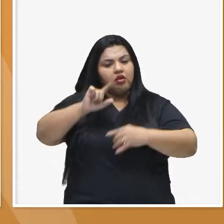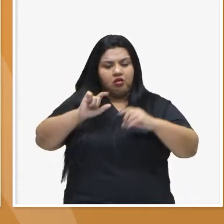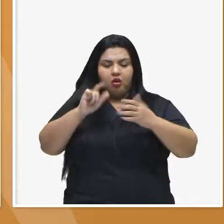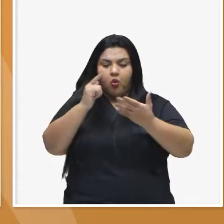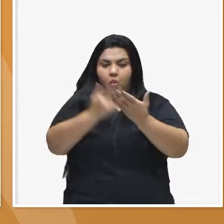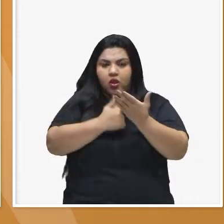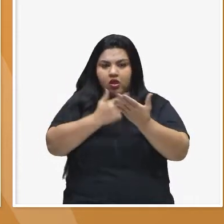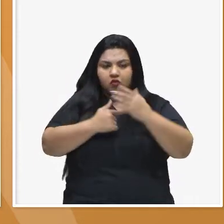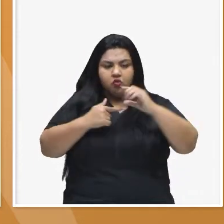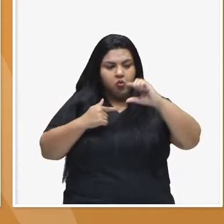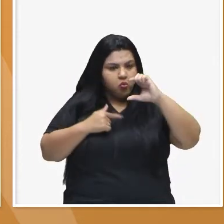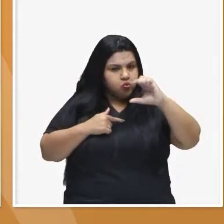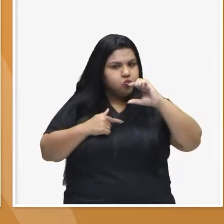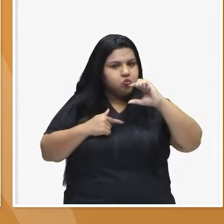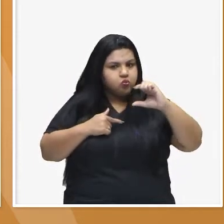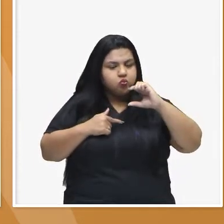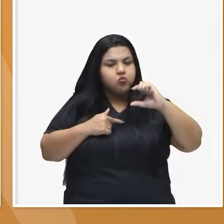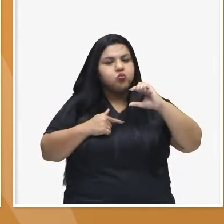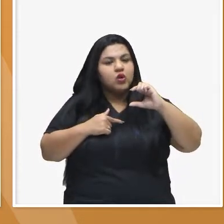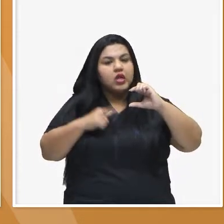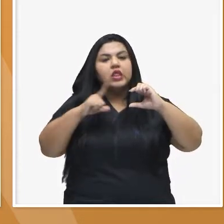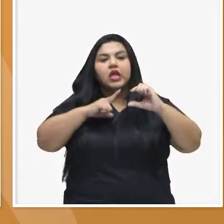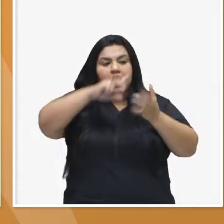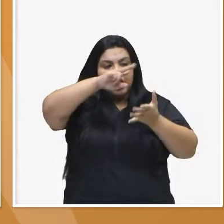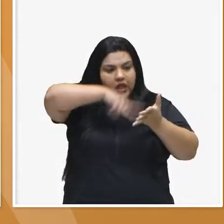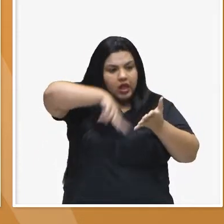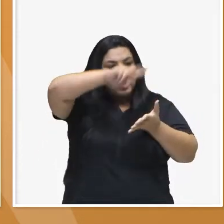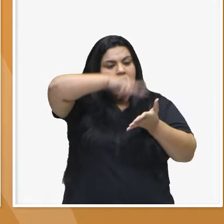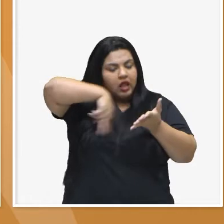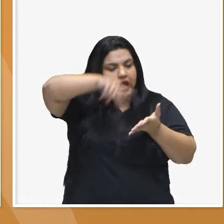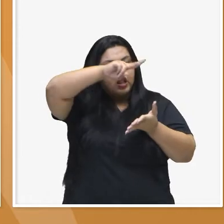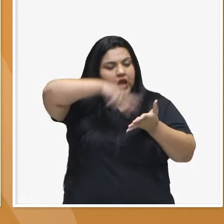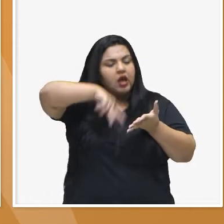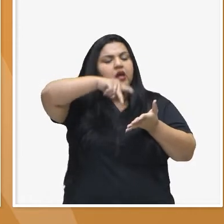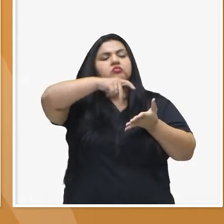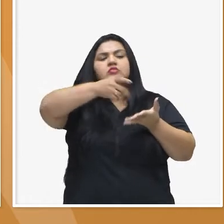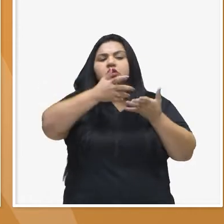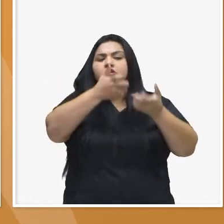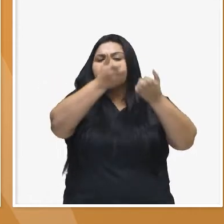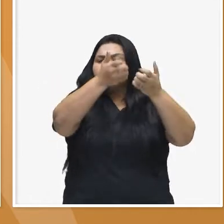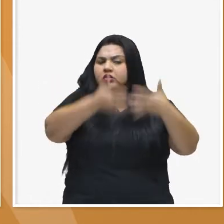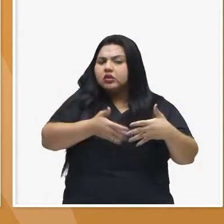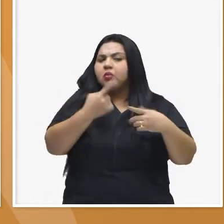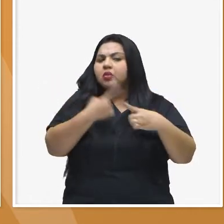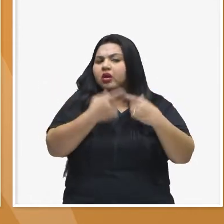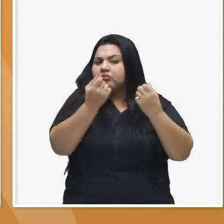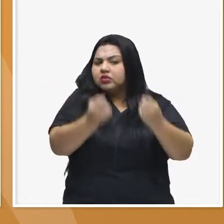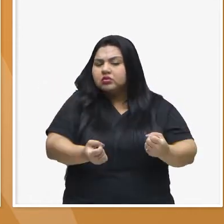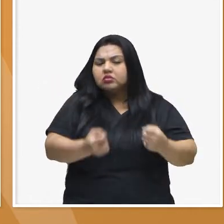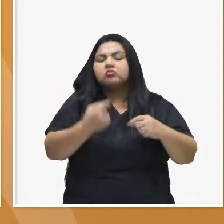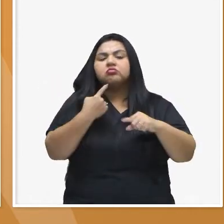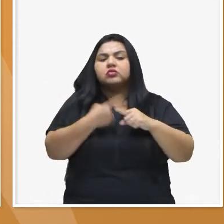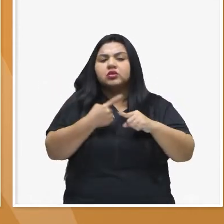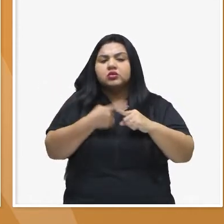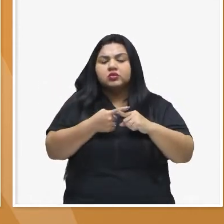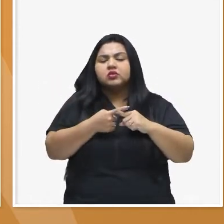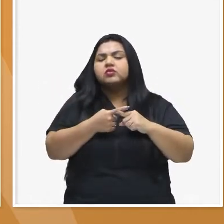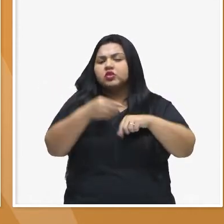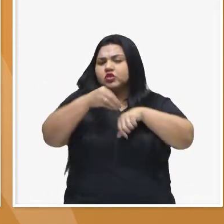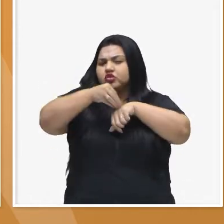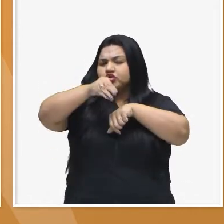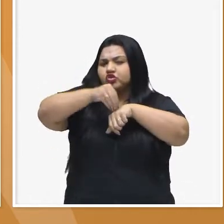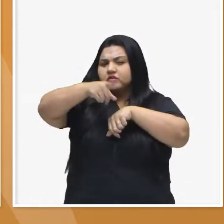ler. Né? Você tem que ler, reler, né, buscar explicações, porque é um livro pesado. Né? Eu dou aqui essa dica para